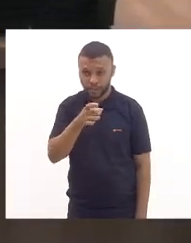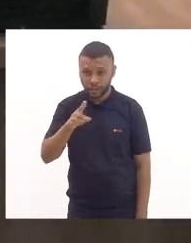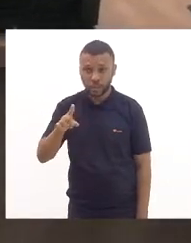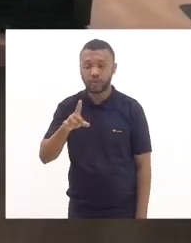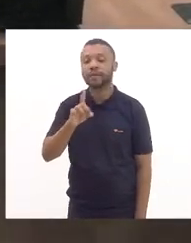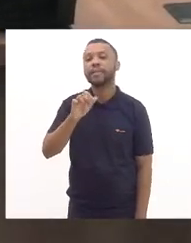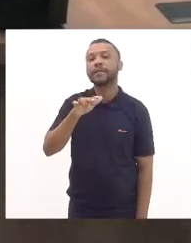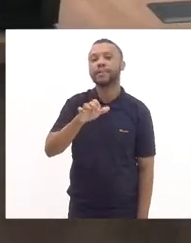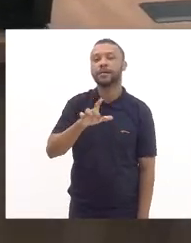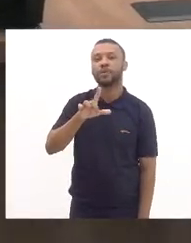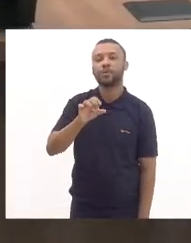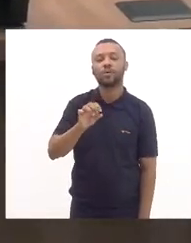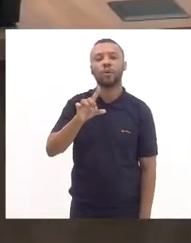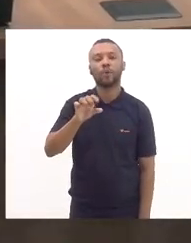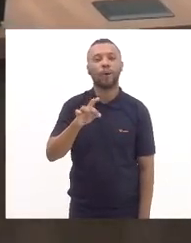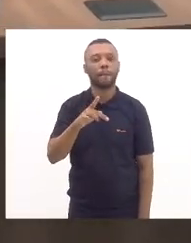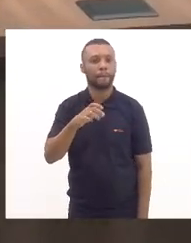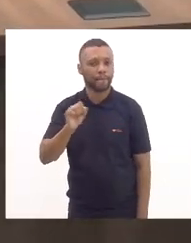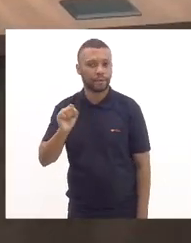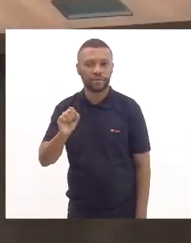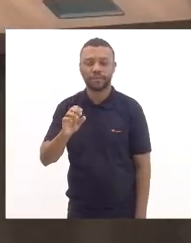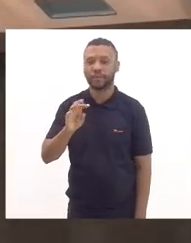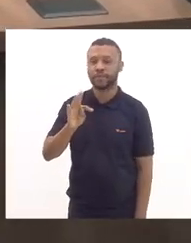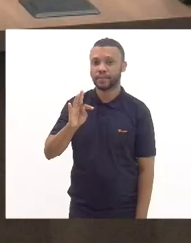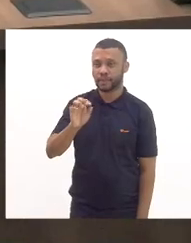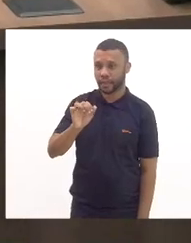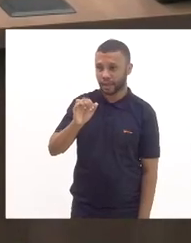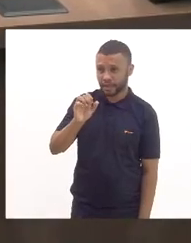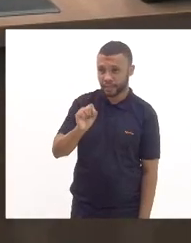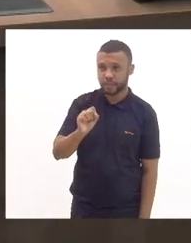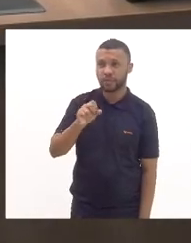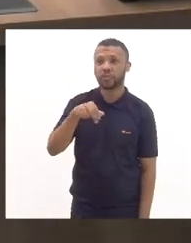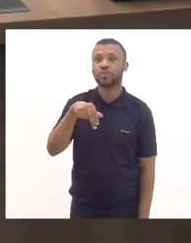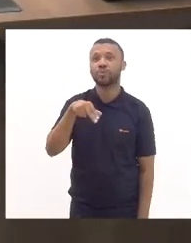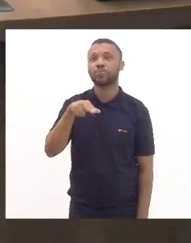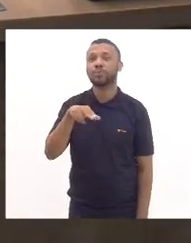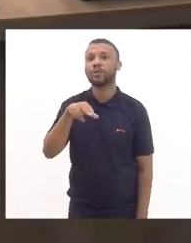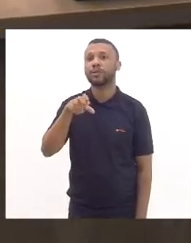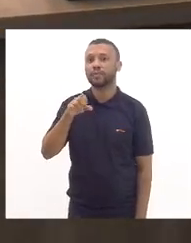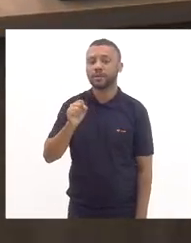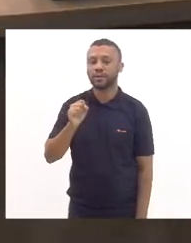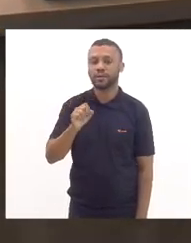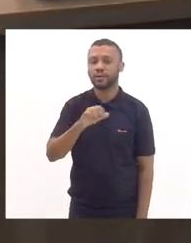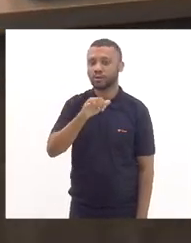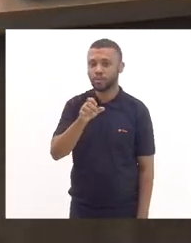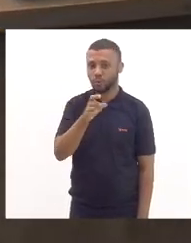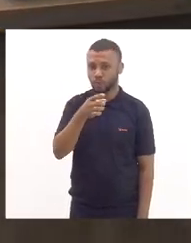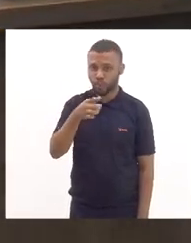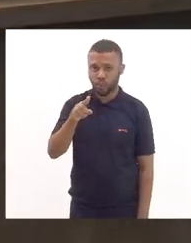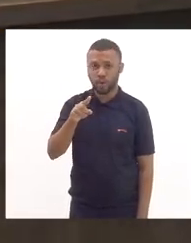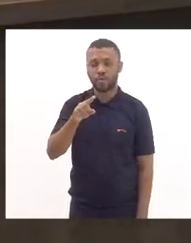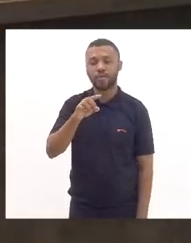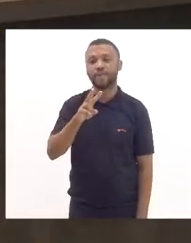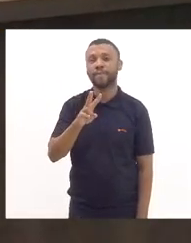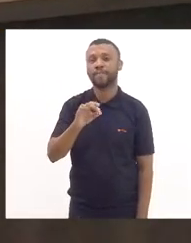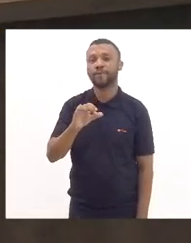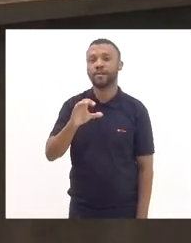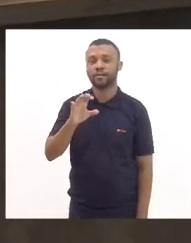da Silva, Thaís Nunes Gulinelli, João Vitor Souza Ximenes do